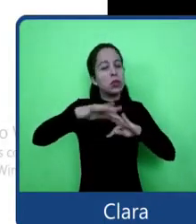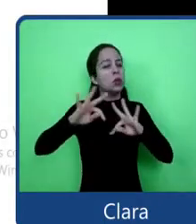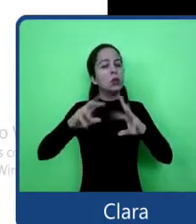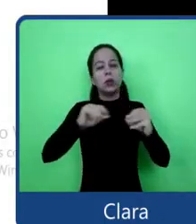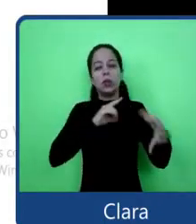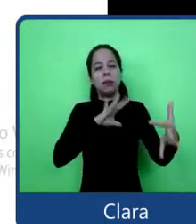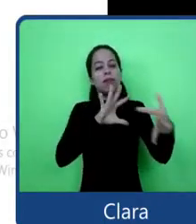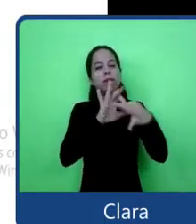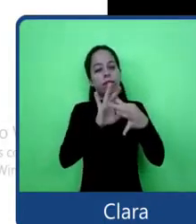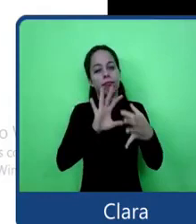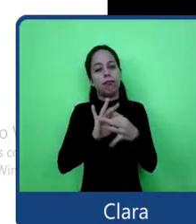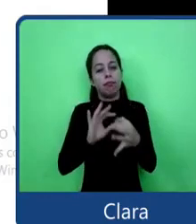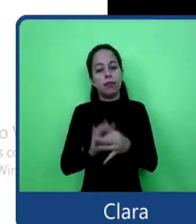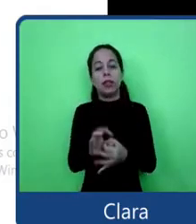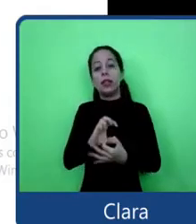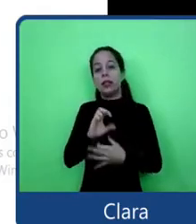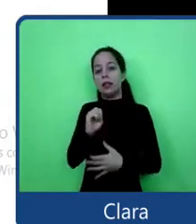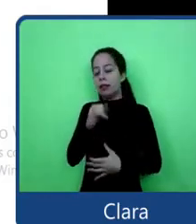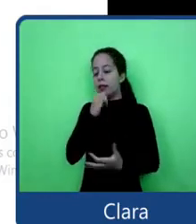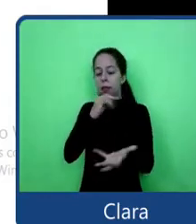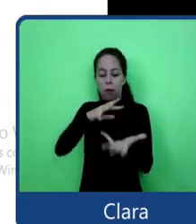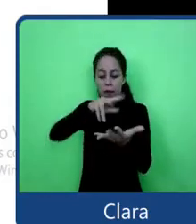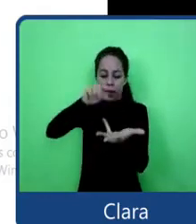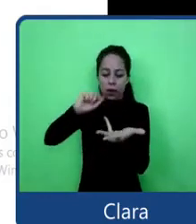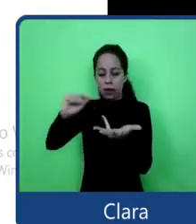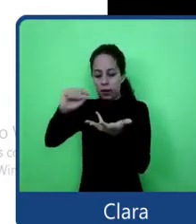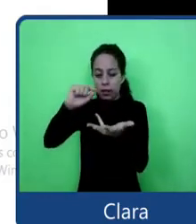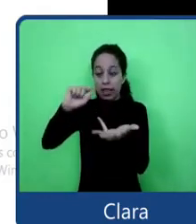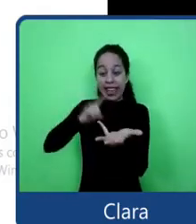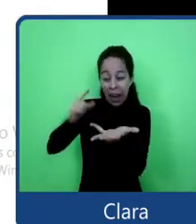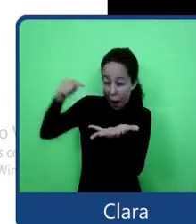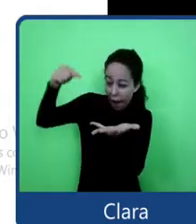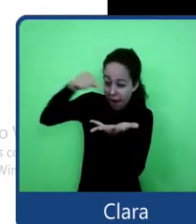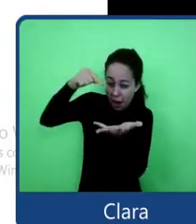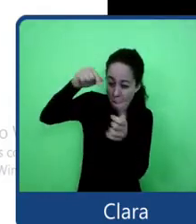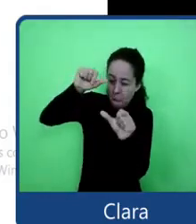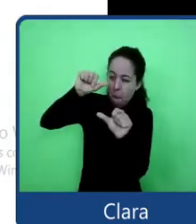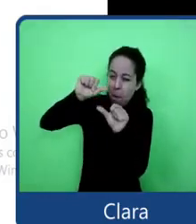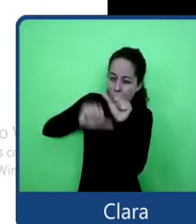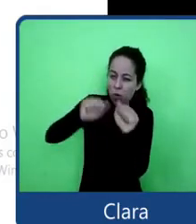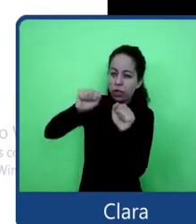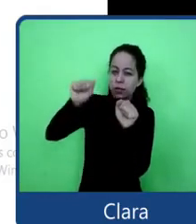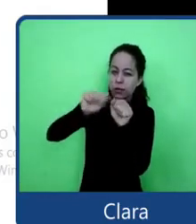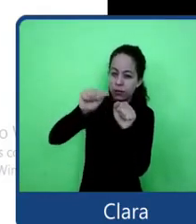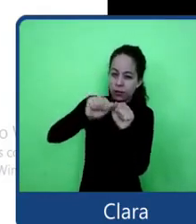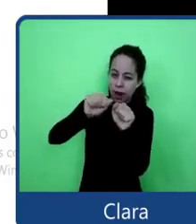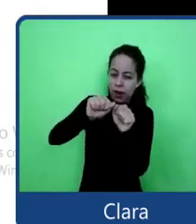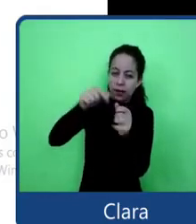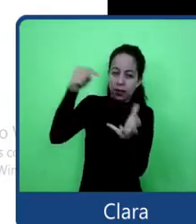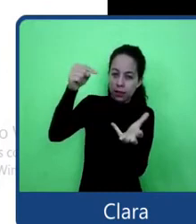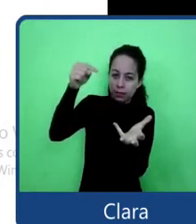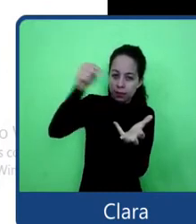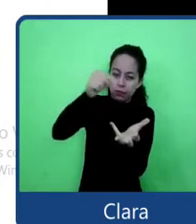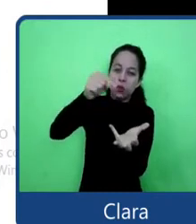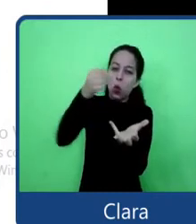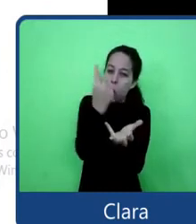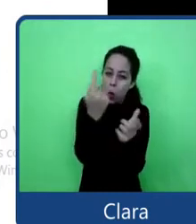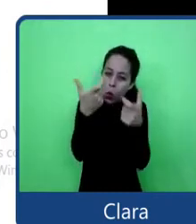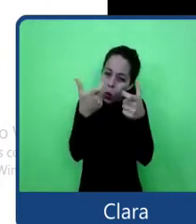uma mudança num determinado aspecto, num determinado compartimento do sistema terrestre, isso